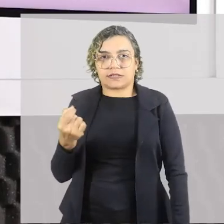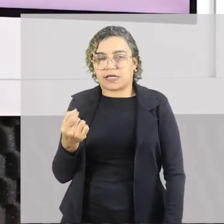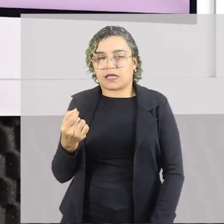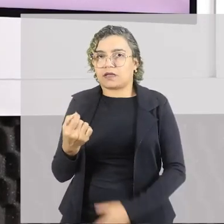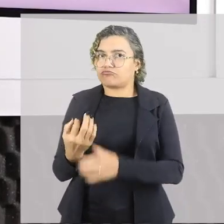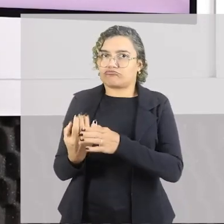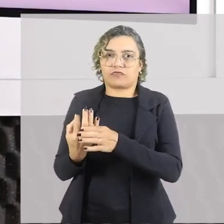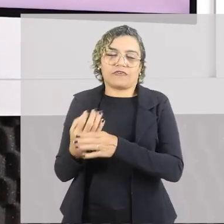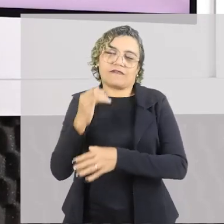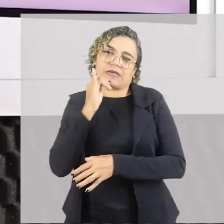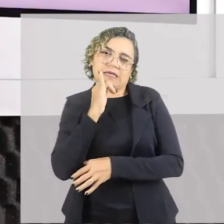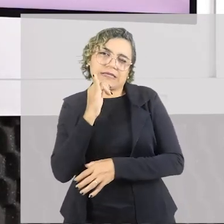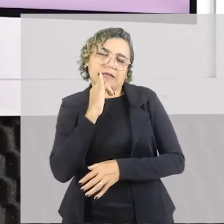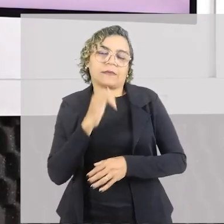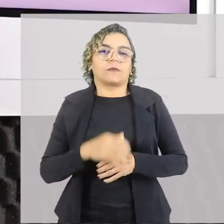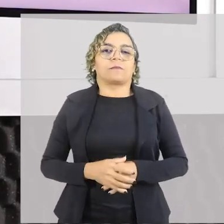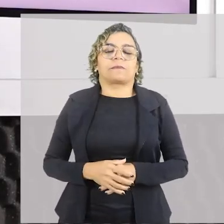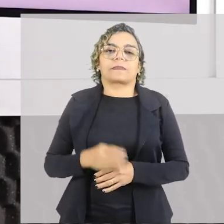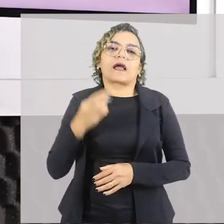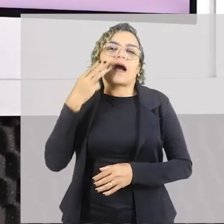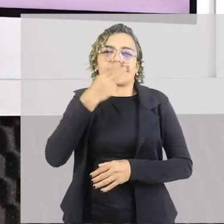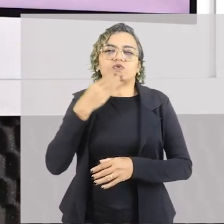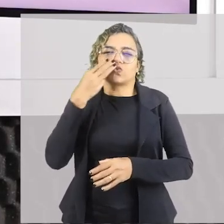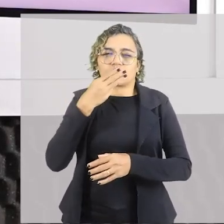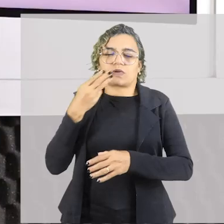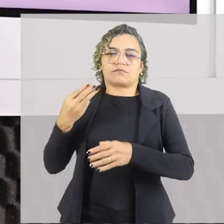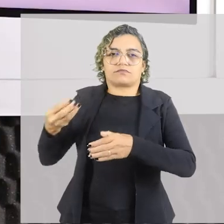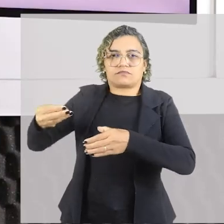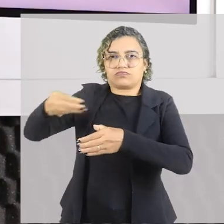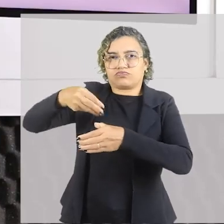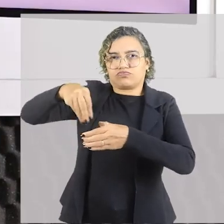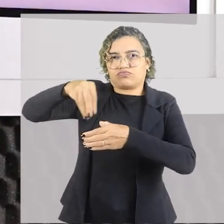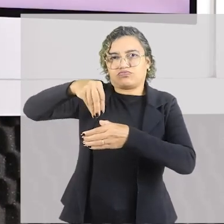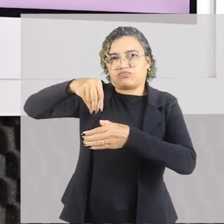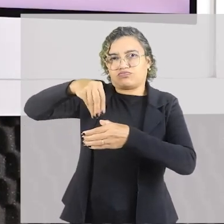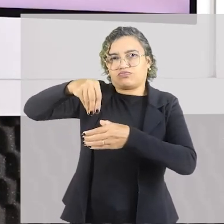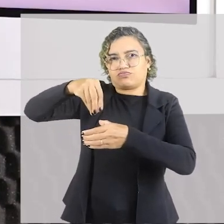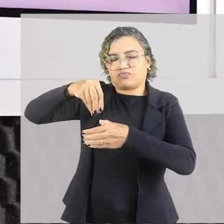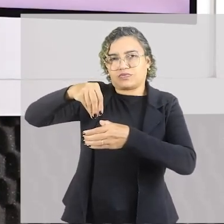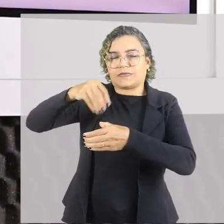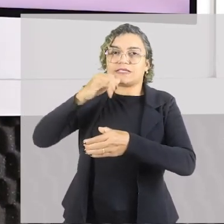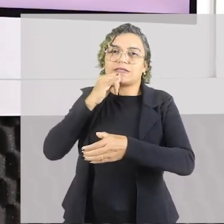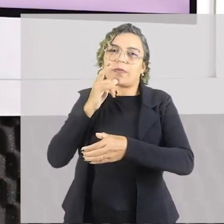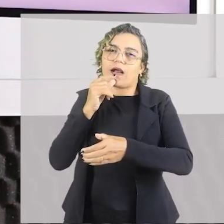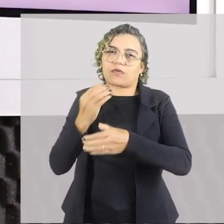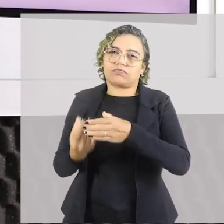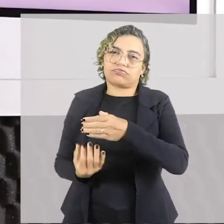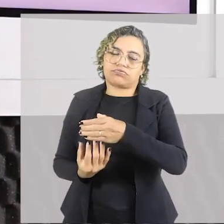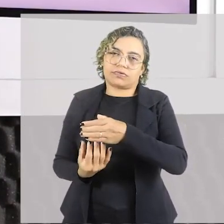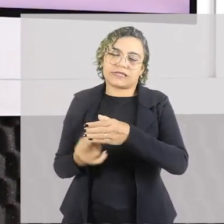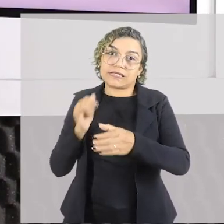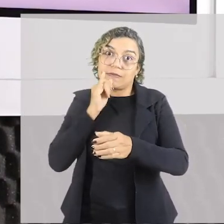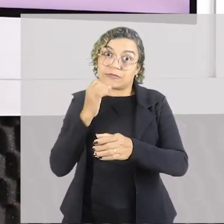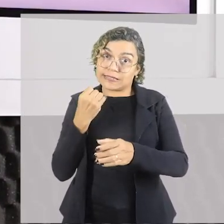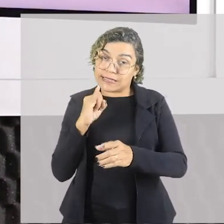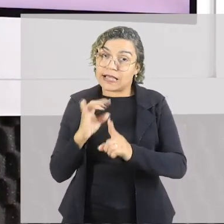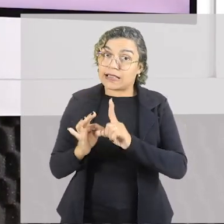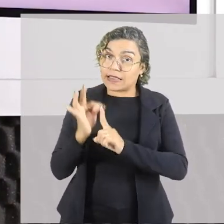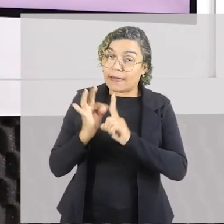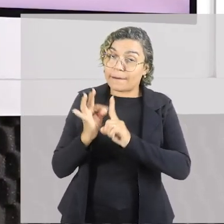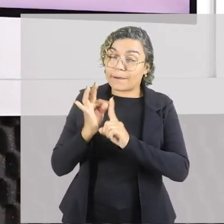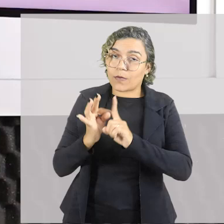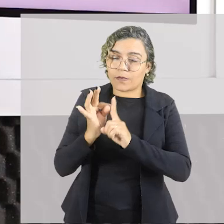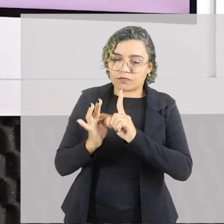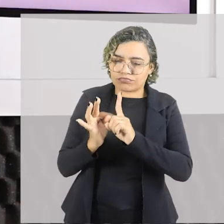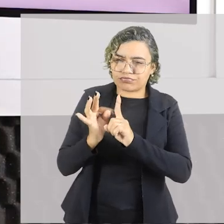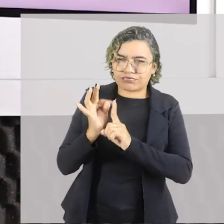se, por exemplo, eu pegar e começar a jogar açúcar na água, eu botei um monte de açúcar na água, eu vou botar água para esquentar. Se tiver um termômetro na água, quando marcar